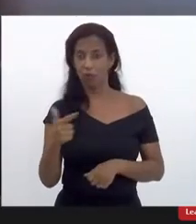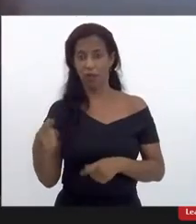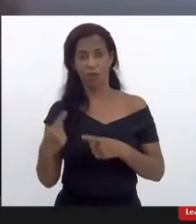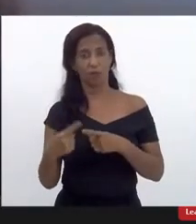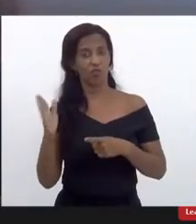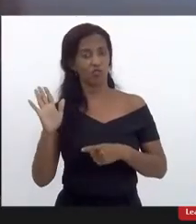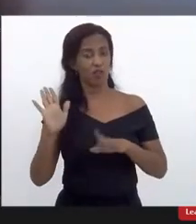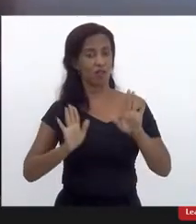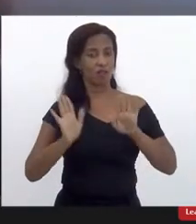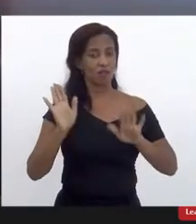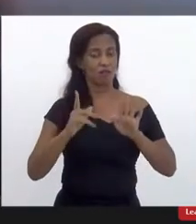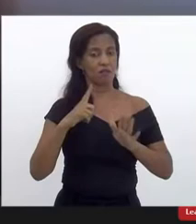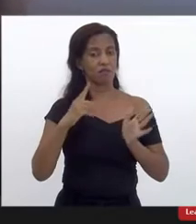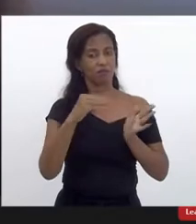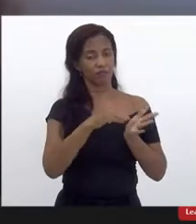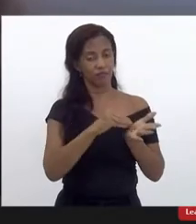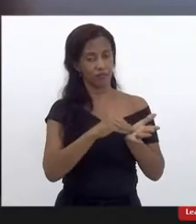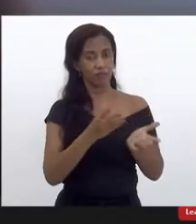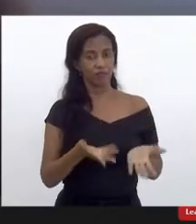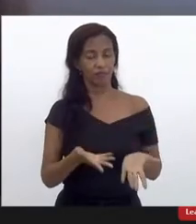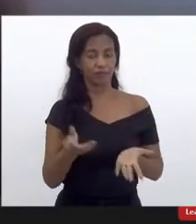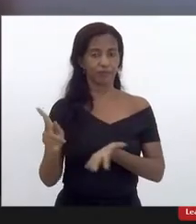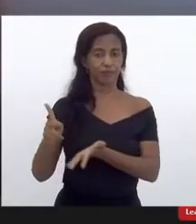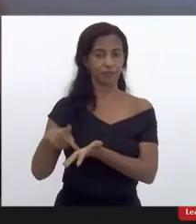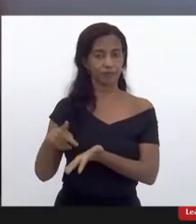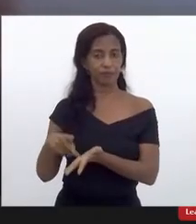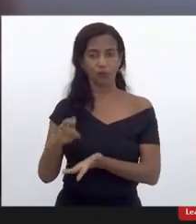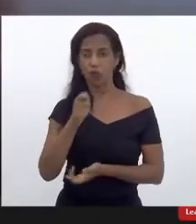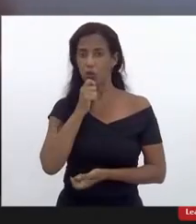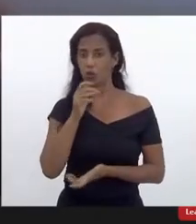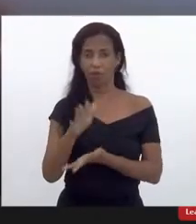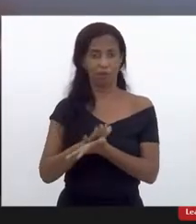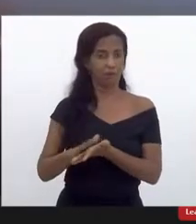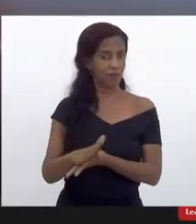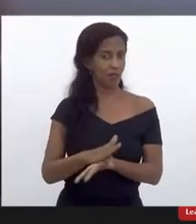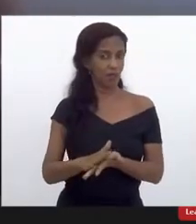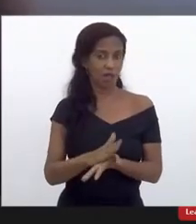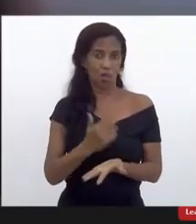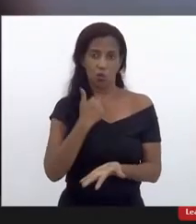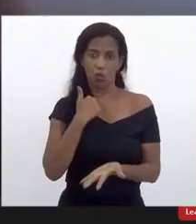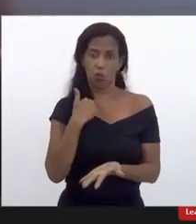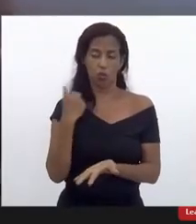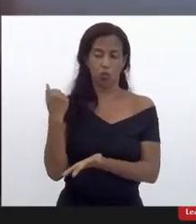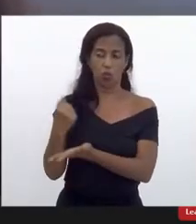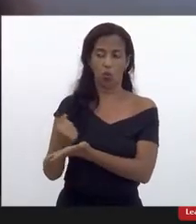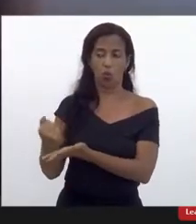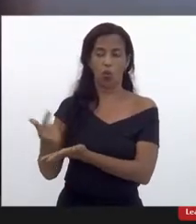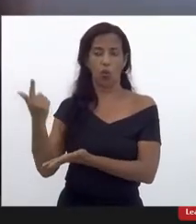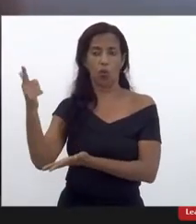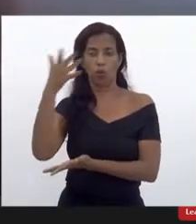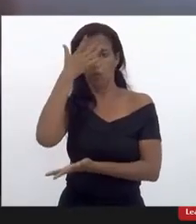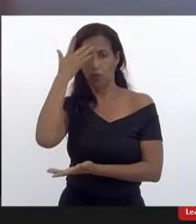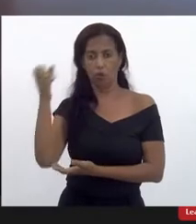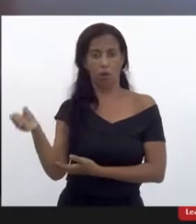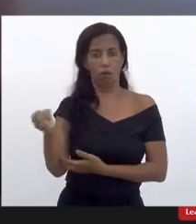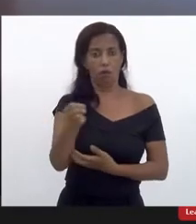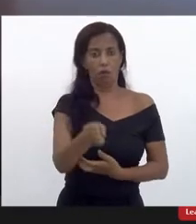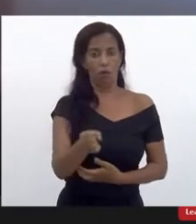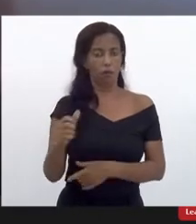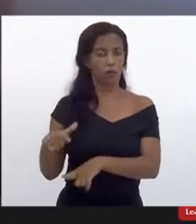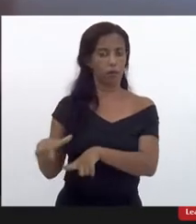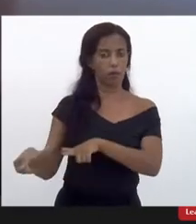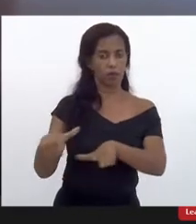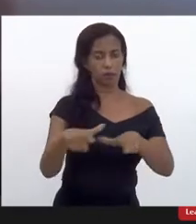serviço. Então, na verdade, a gente não tem nada, não posso nem contratar uma empresa e não tenho disponível aqui